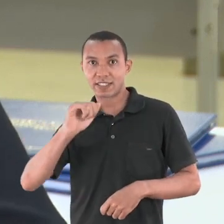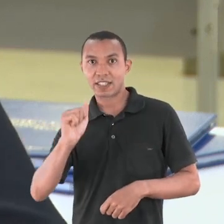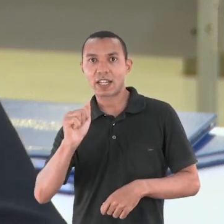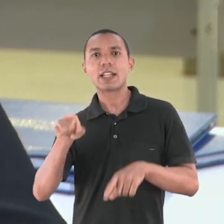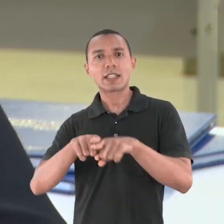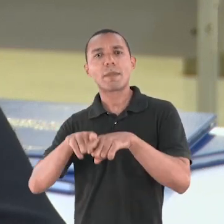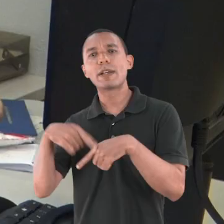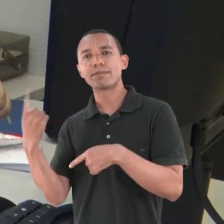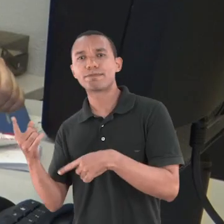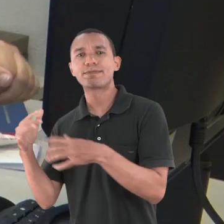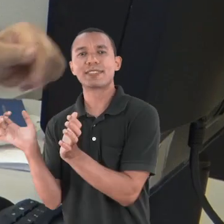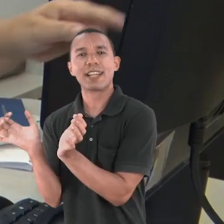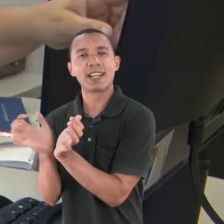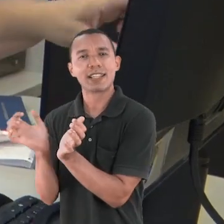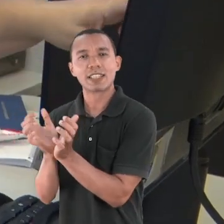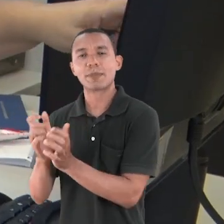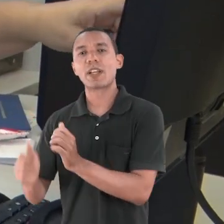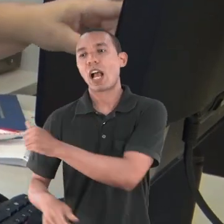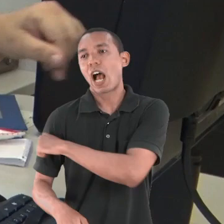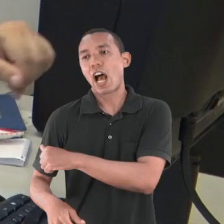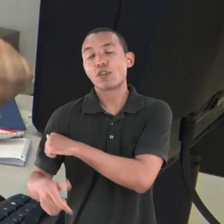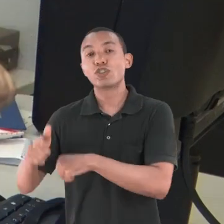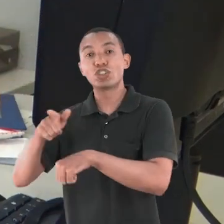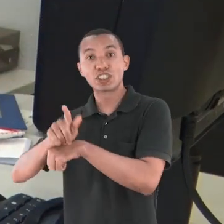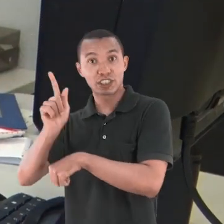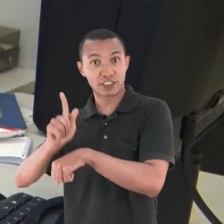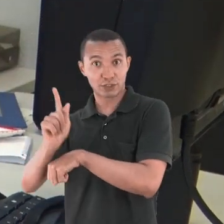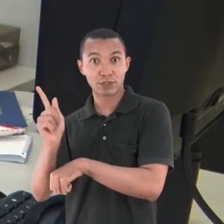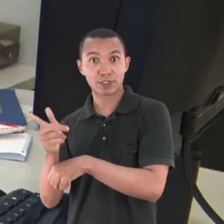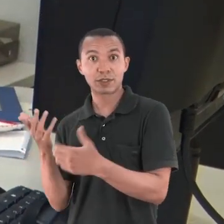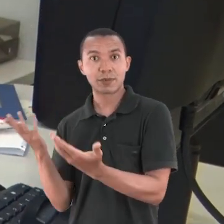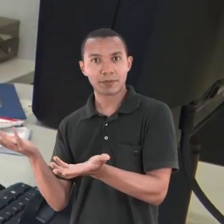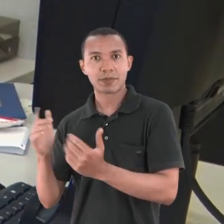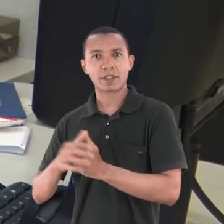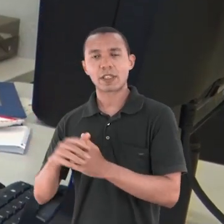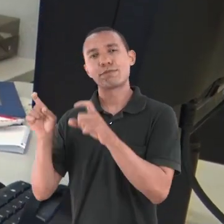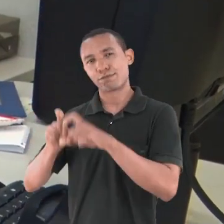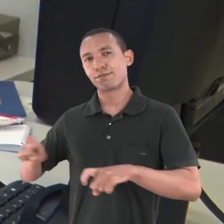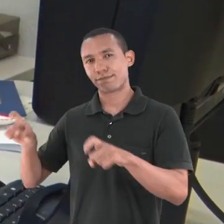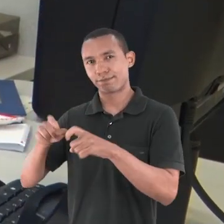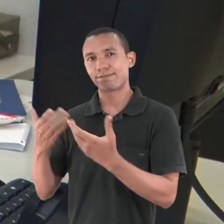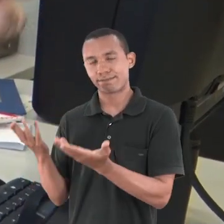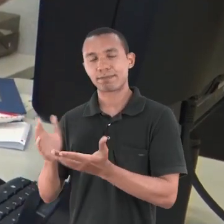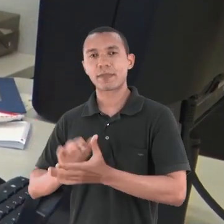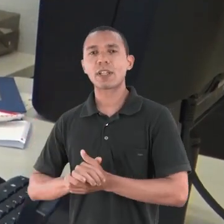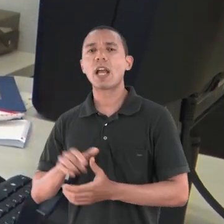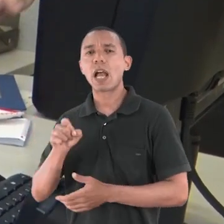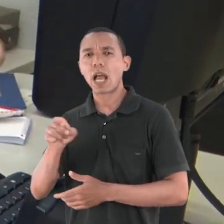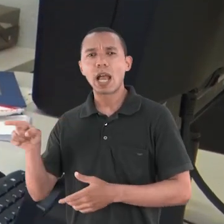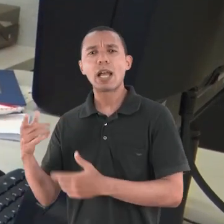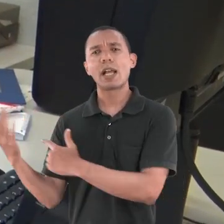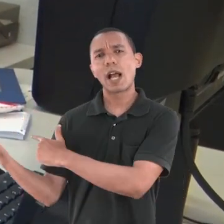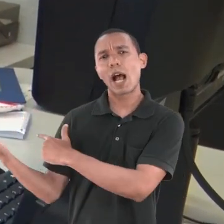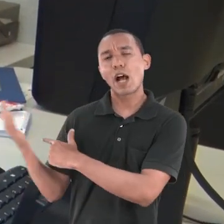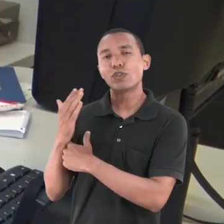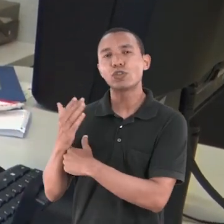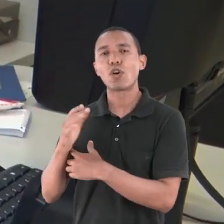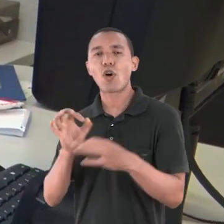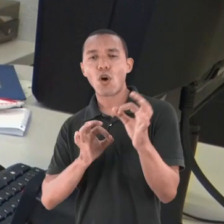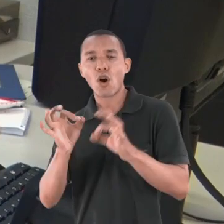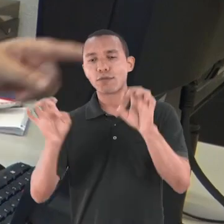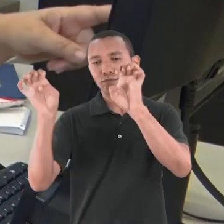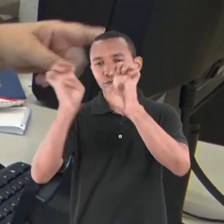Kenya Koddel, com uma equipe de alunos de graduação da computação, que nos